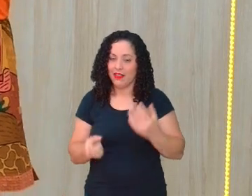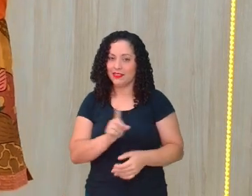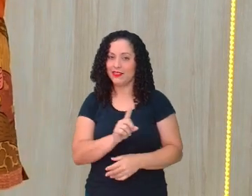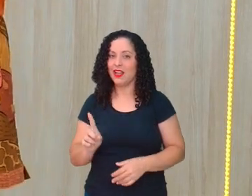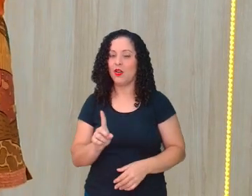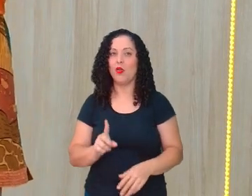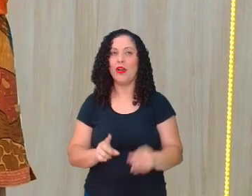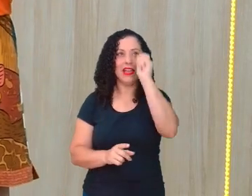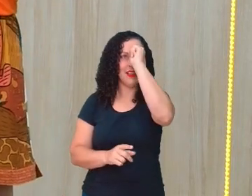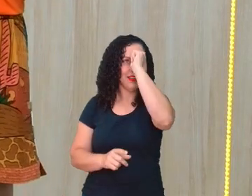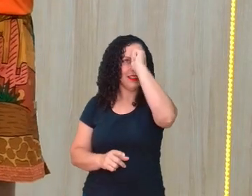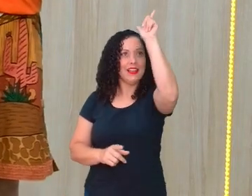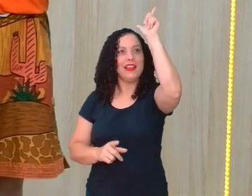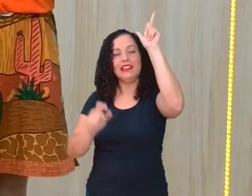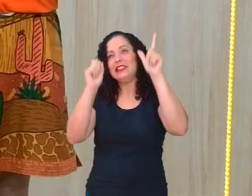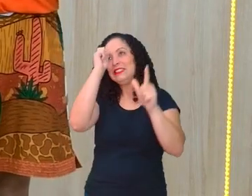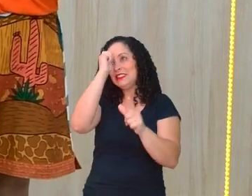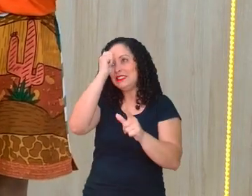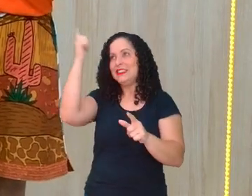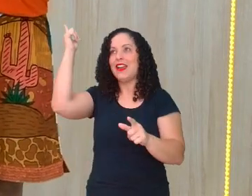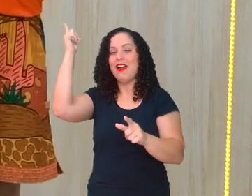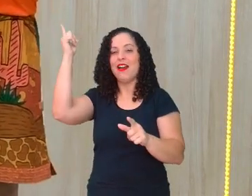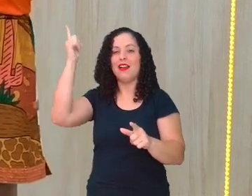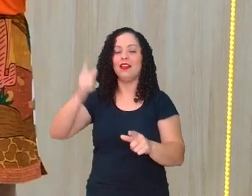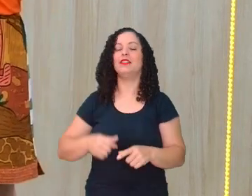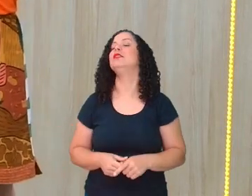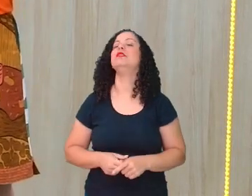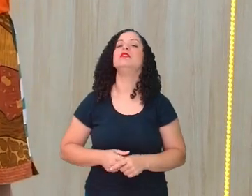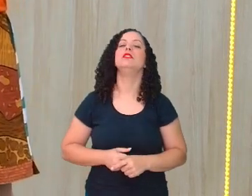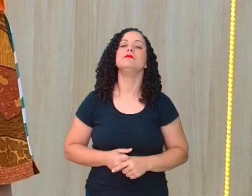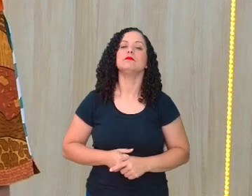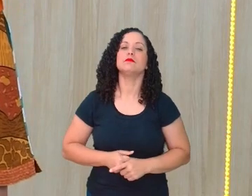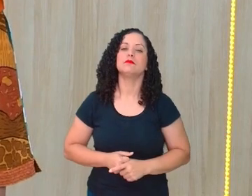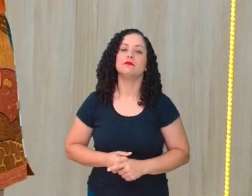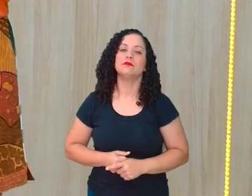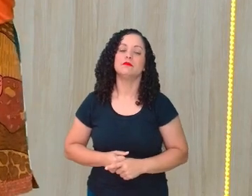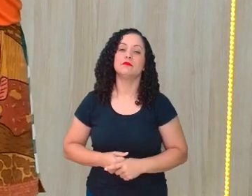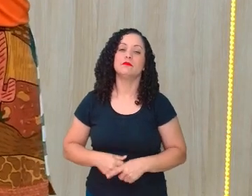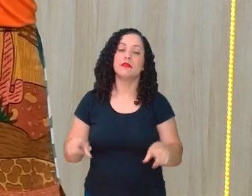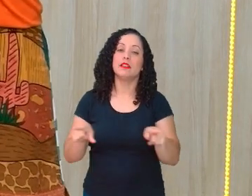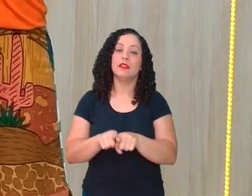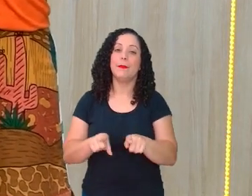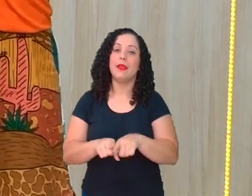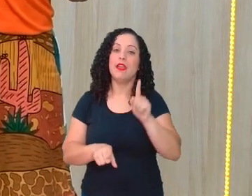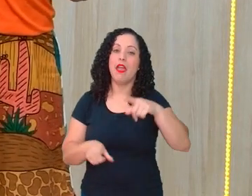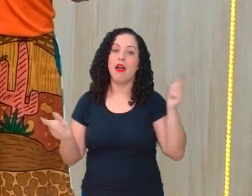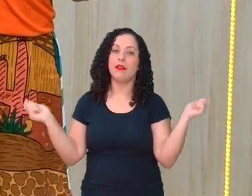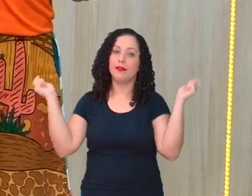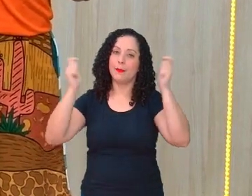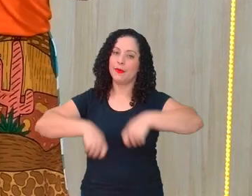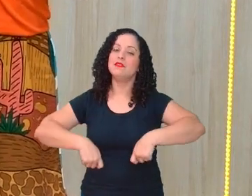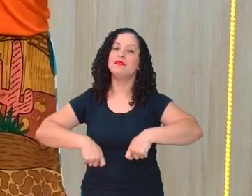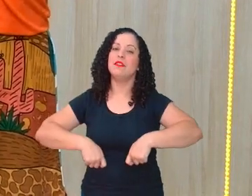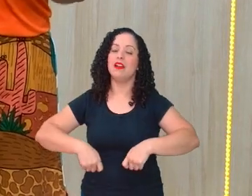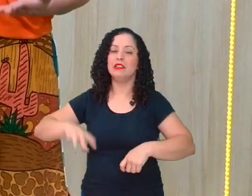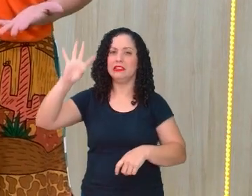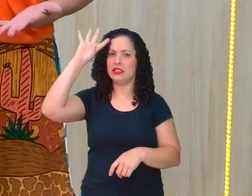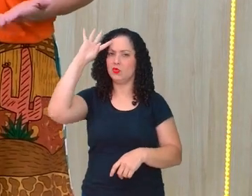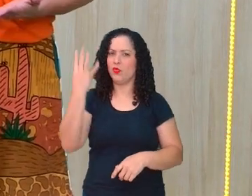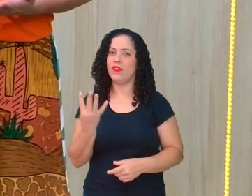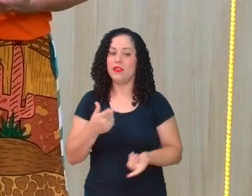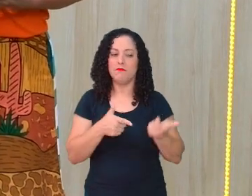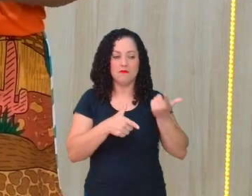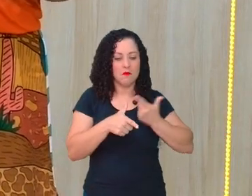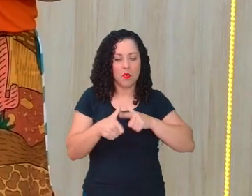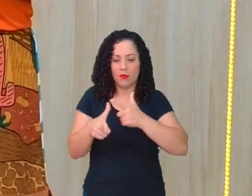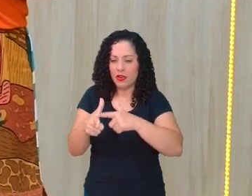de que criatividade é criar algo novo. Na verdade, criatividade é a capacidade de você resolver